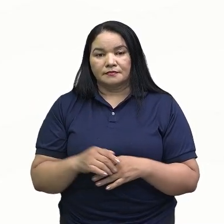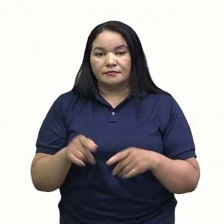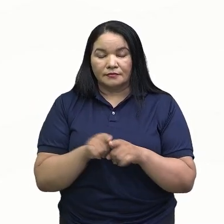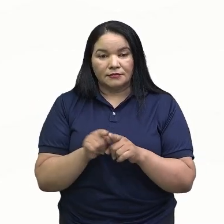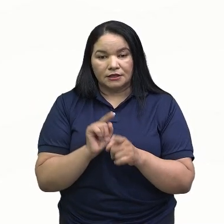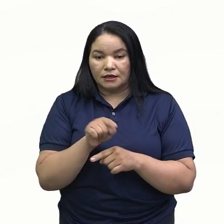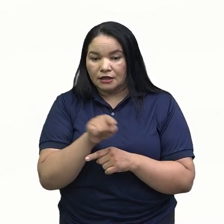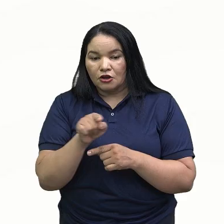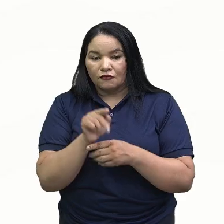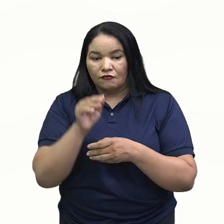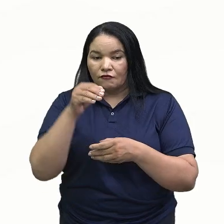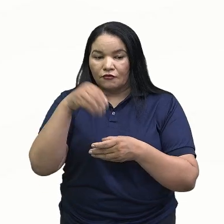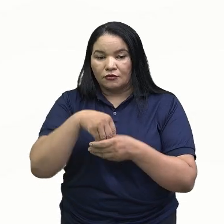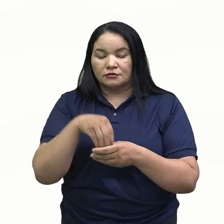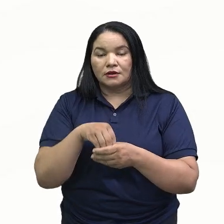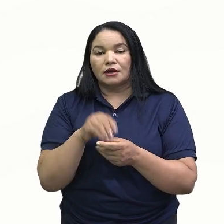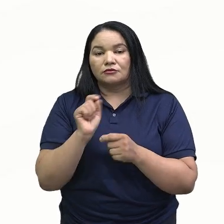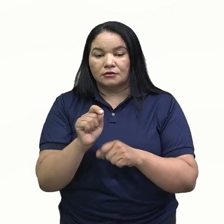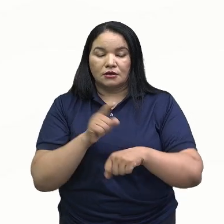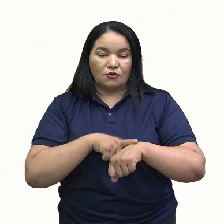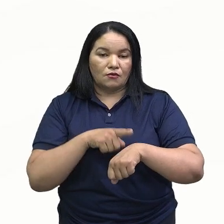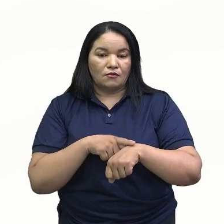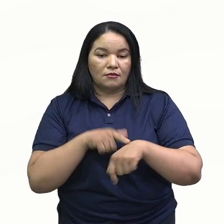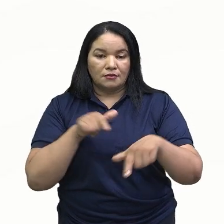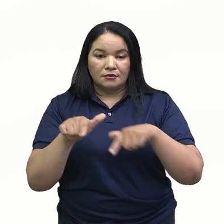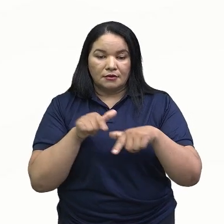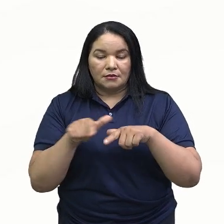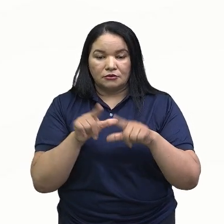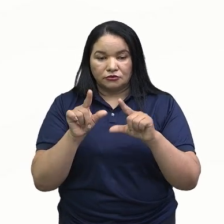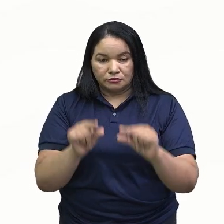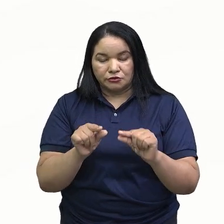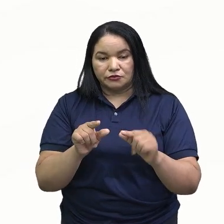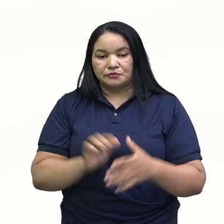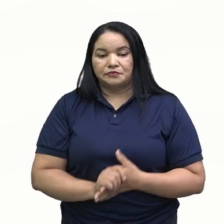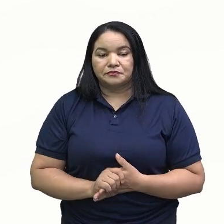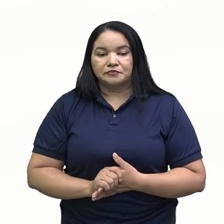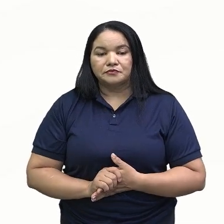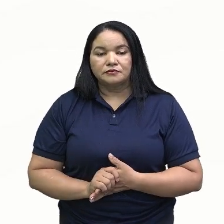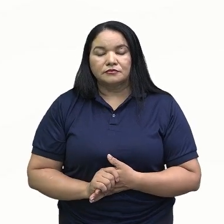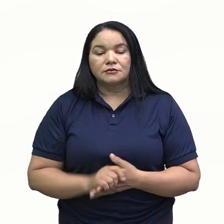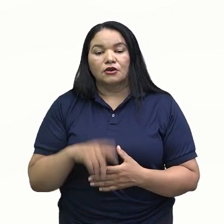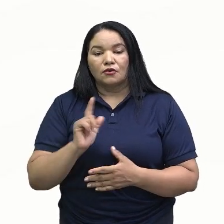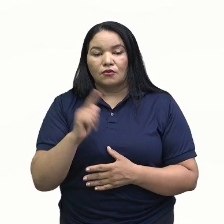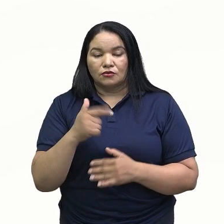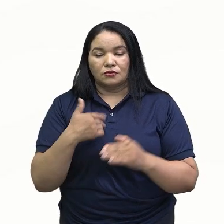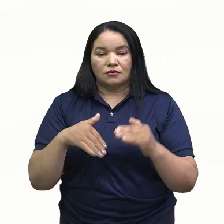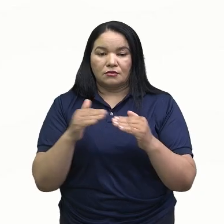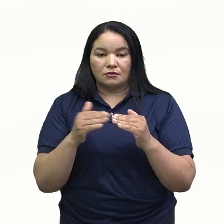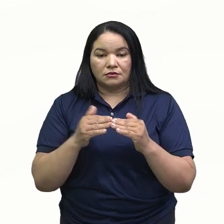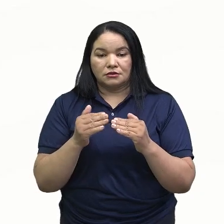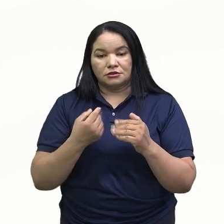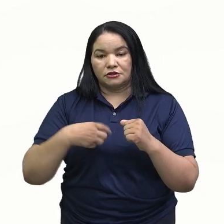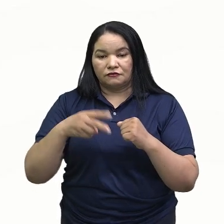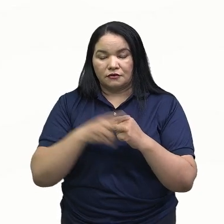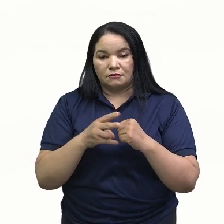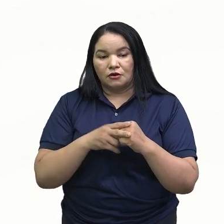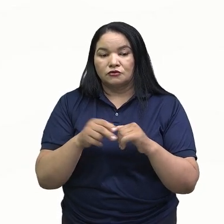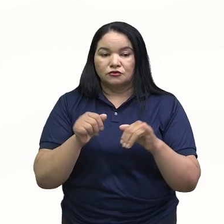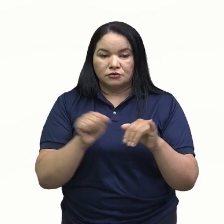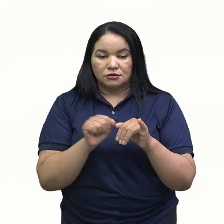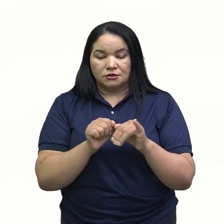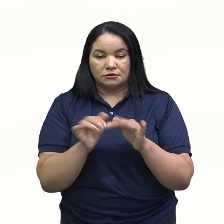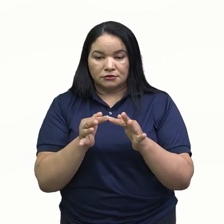diminuição de carga horária. Certo? Nós temos também a concordância verbal do sujeito simples, representado